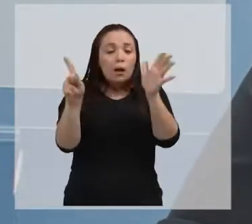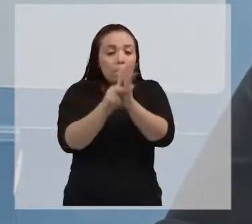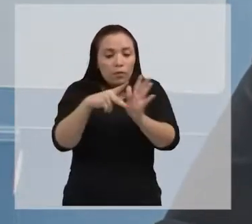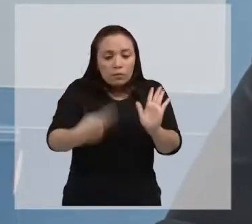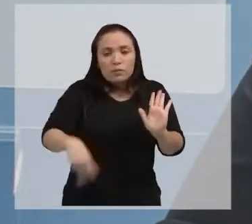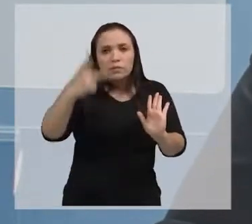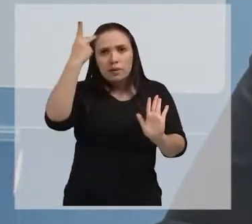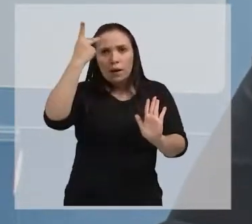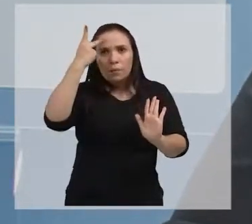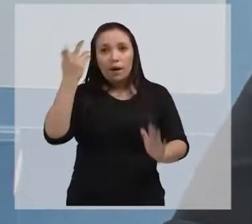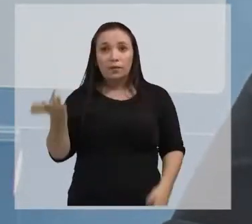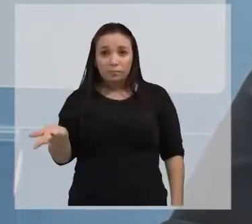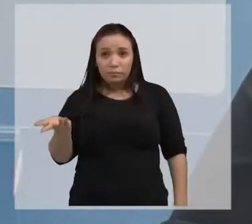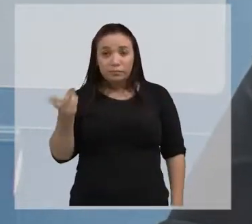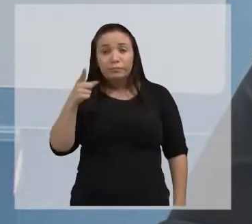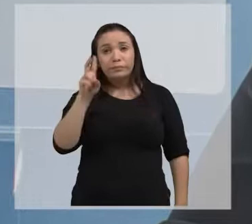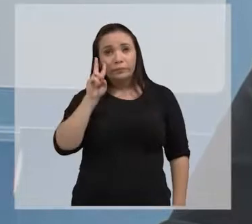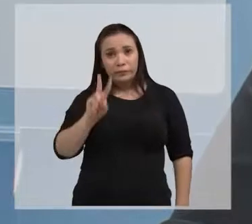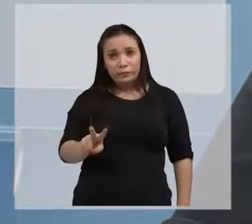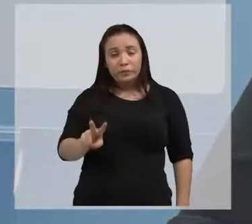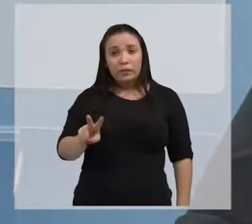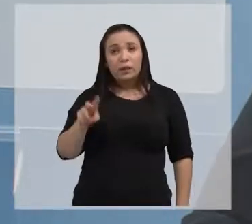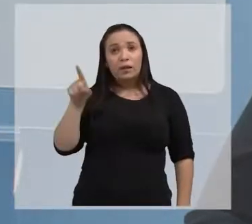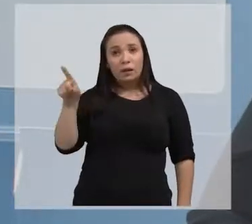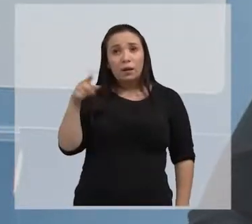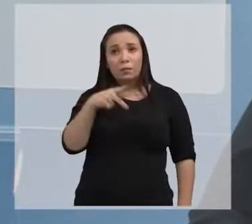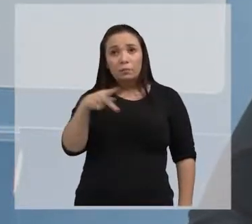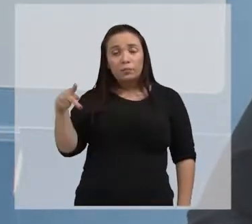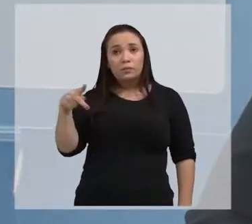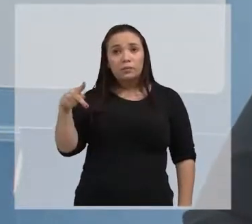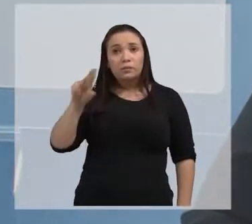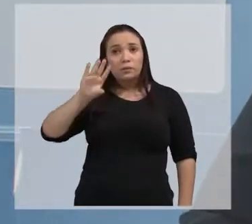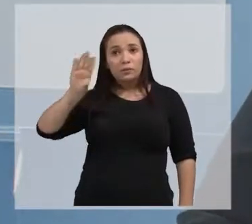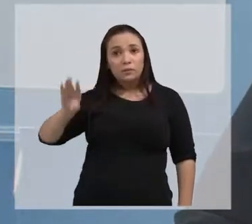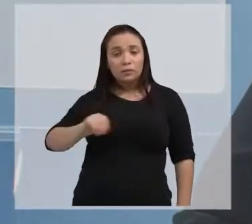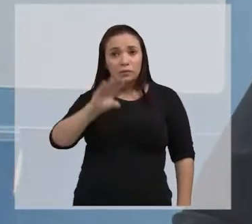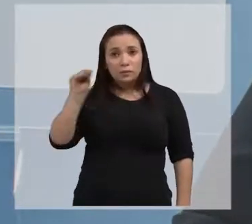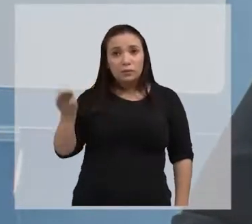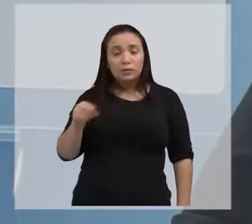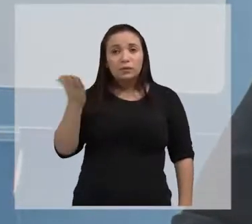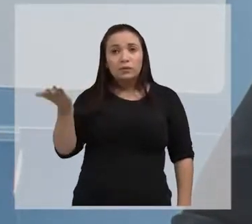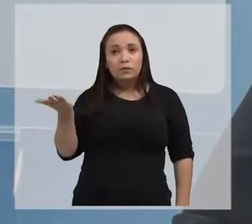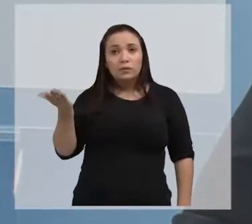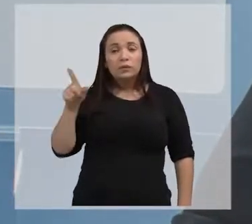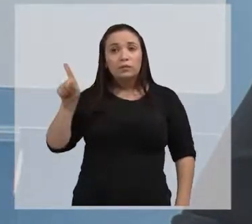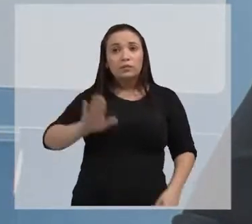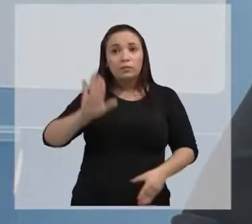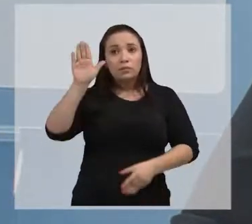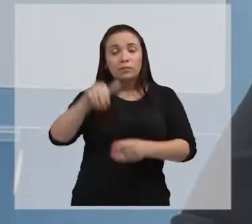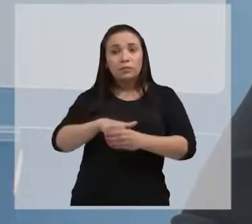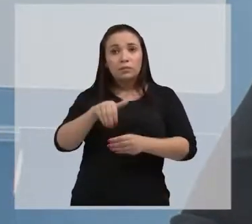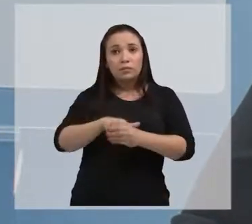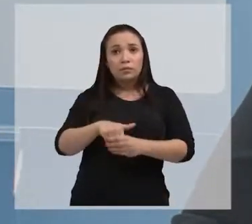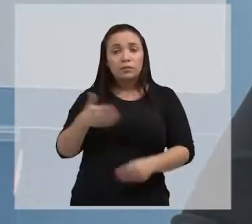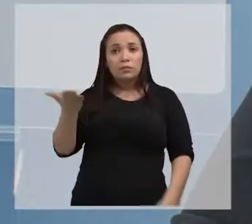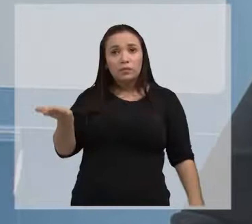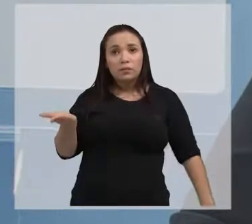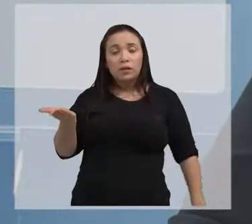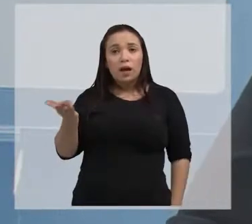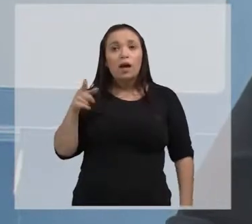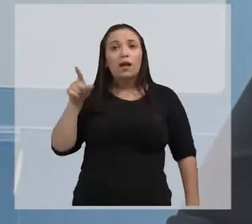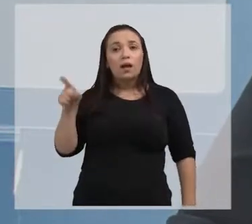Para você ter ideia quem é esta figura que o presidente Ciro Gomes, o pré-candidato à presidência Ciro